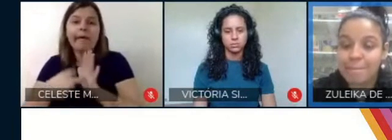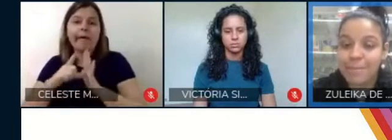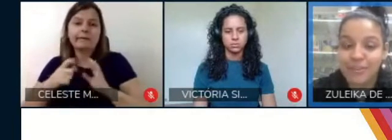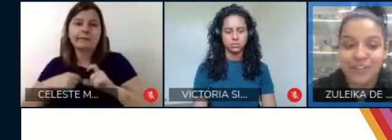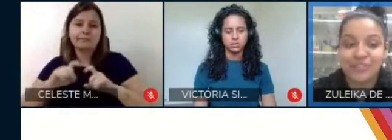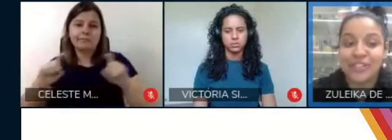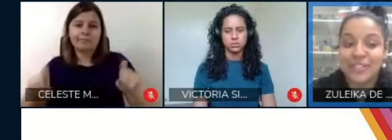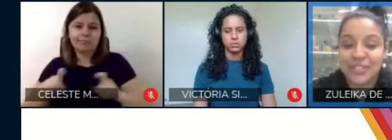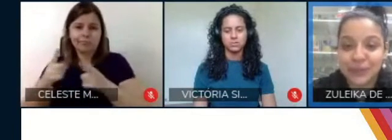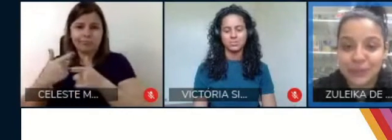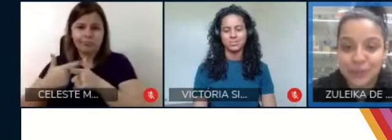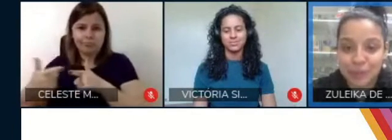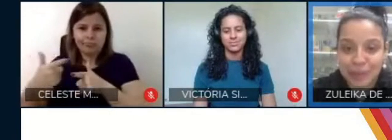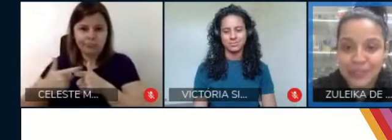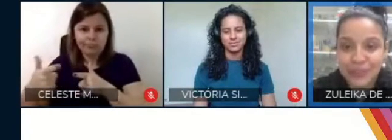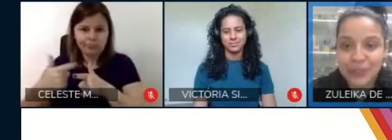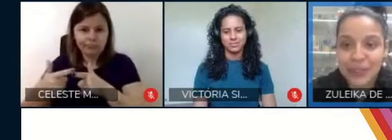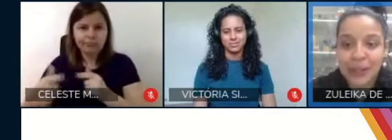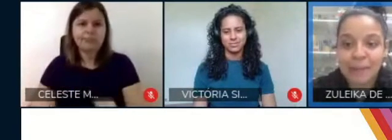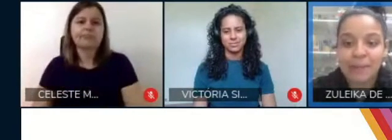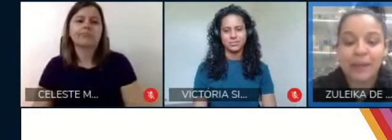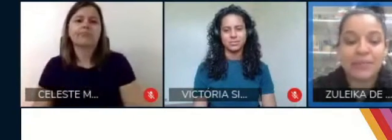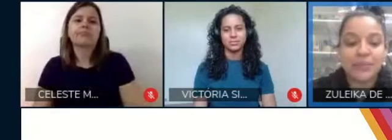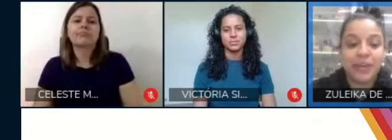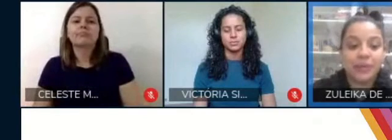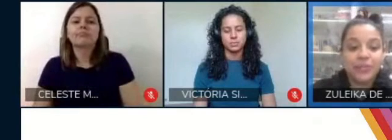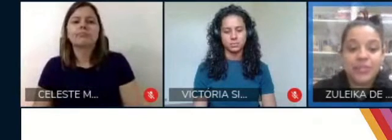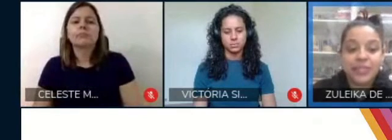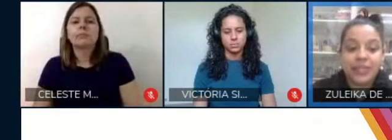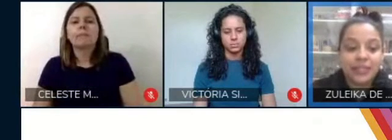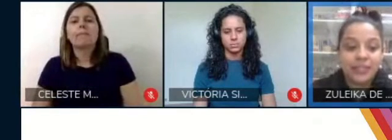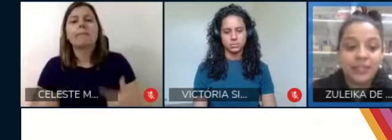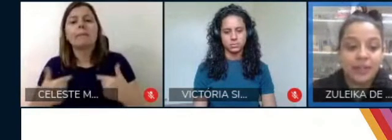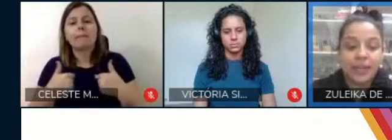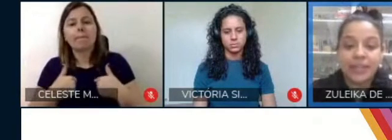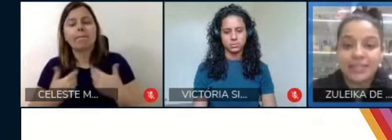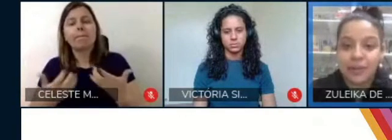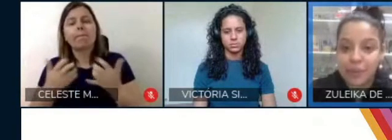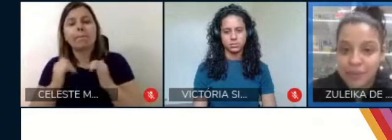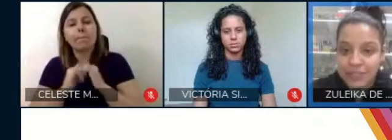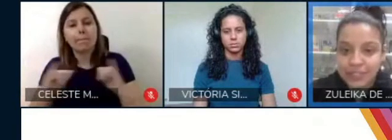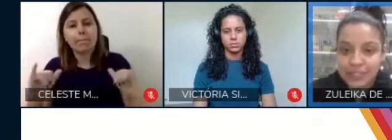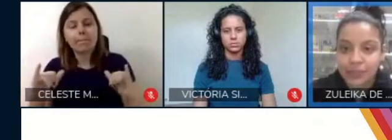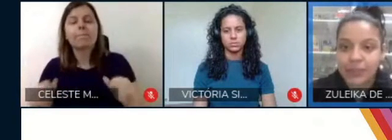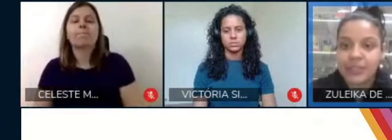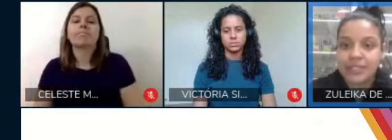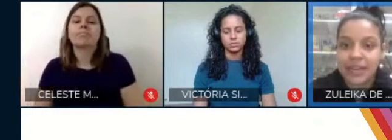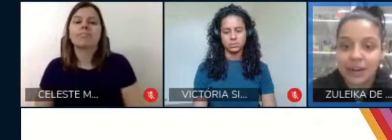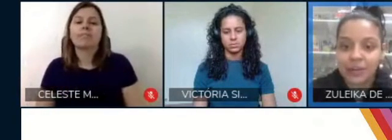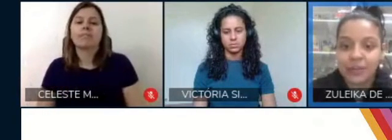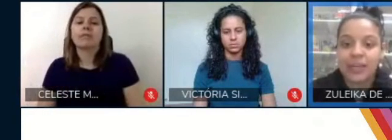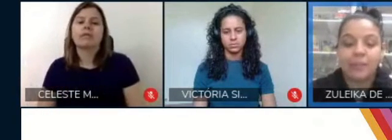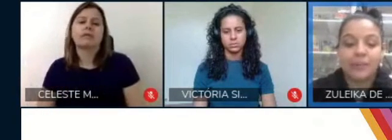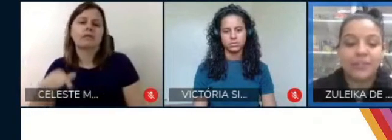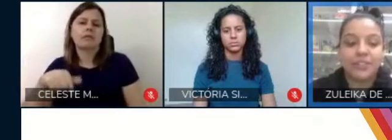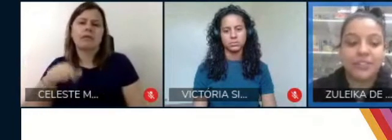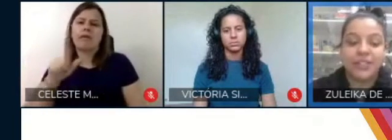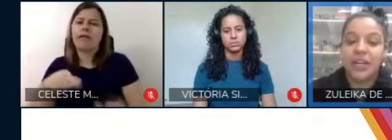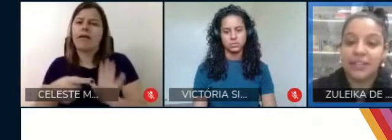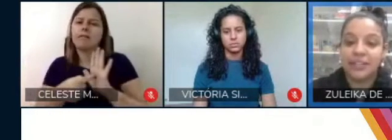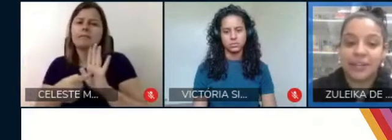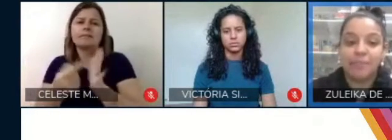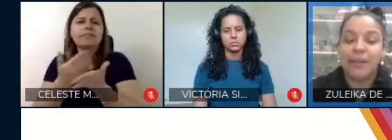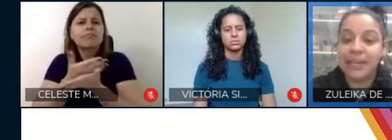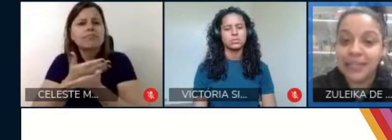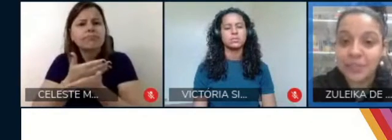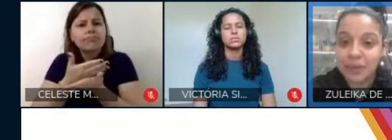me favorecido no começo, né? Mas eu quero dizer que essa é uma apresentação inicial, que é para a